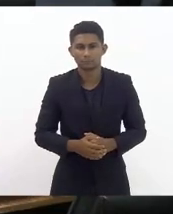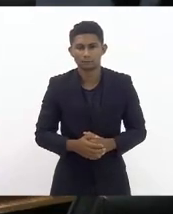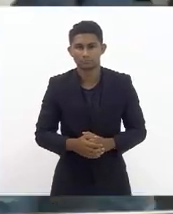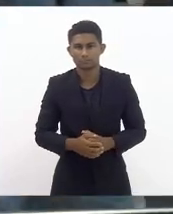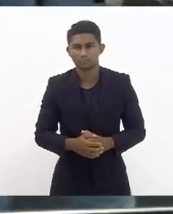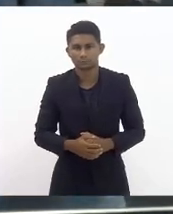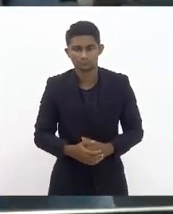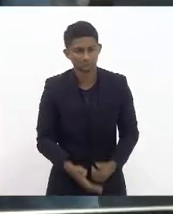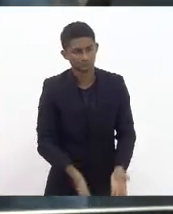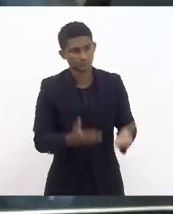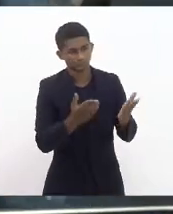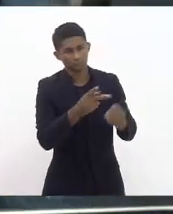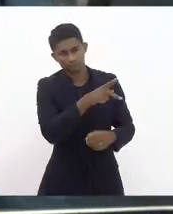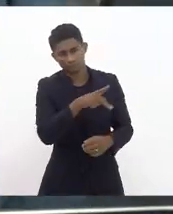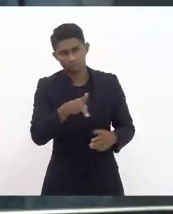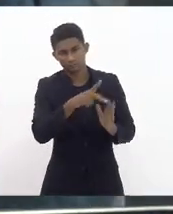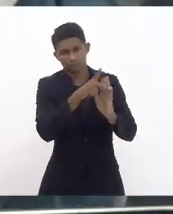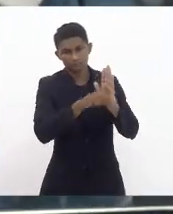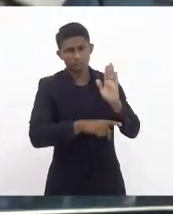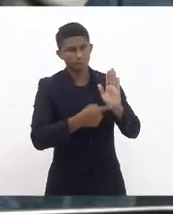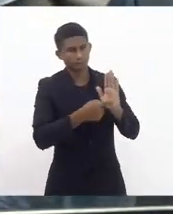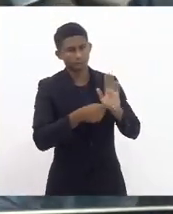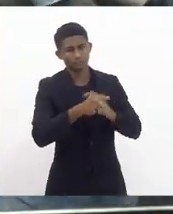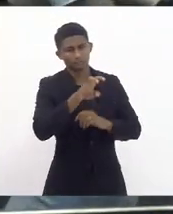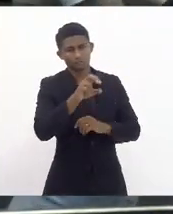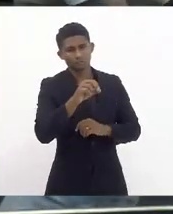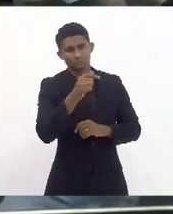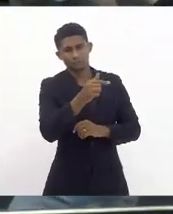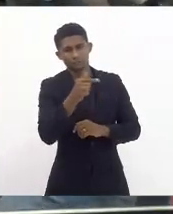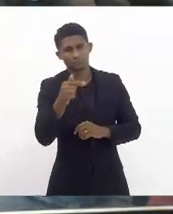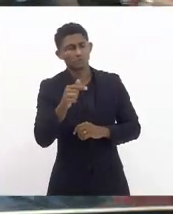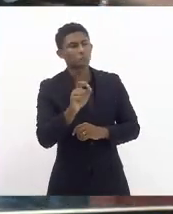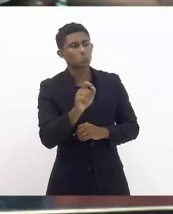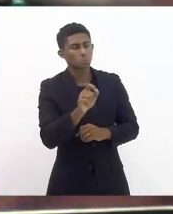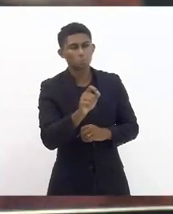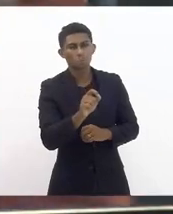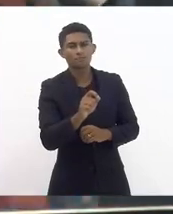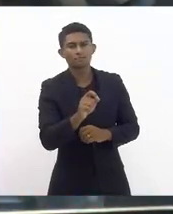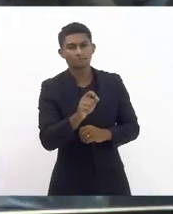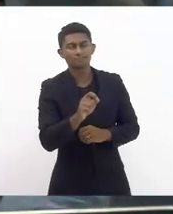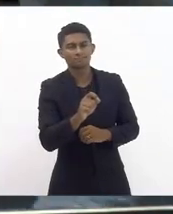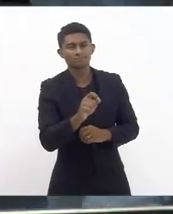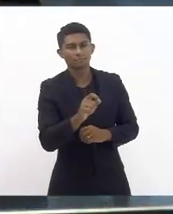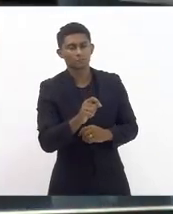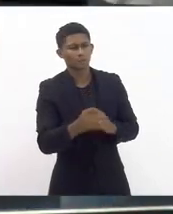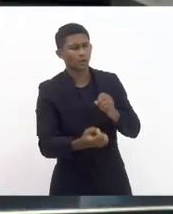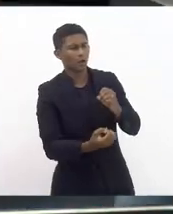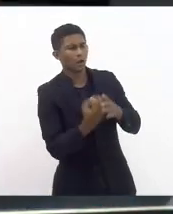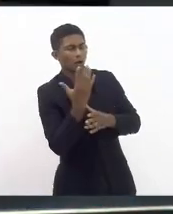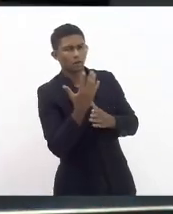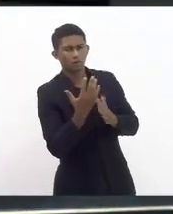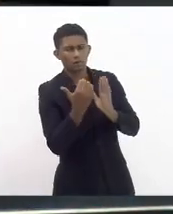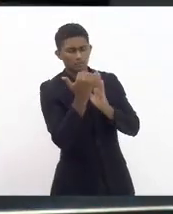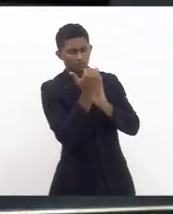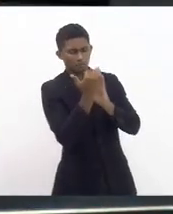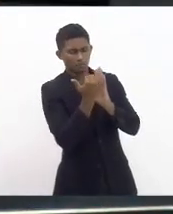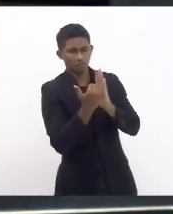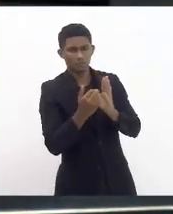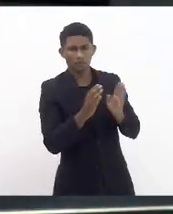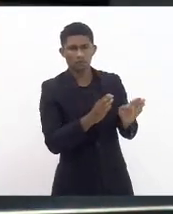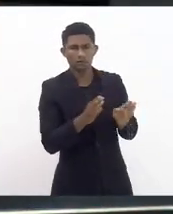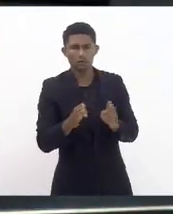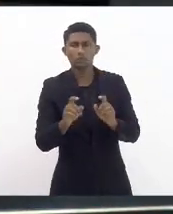Senhor presidente, trata-se do projeto de lei 5077, que dispõe sobre a criação do programa Guia Alimentar para a População Brasileira